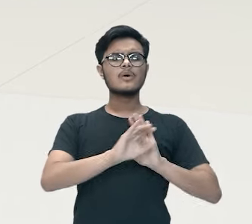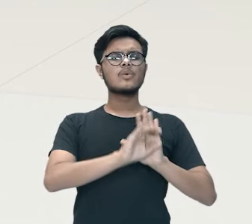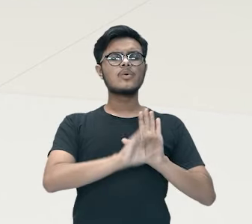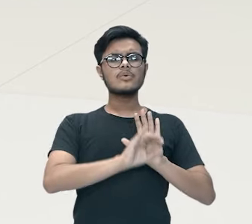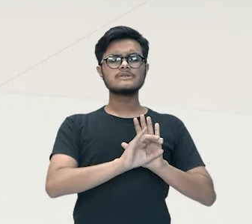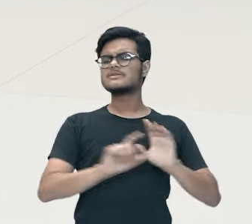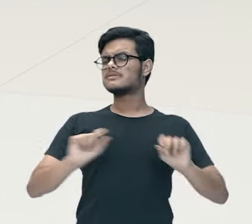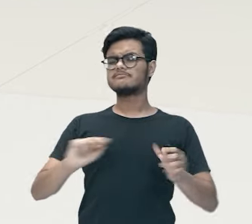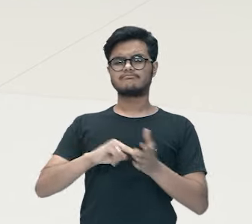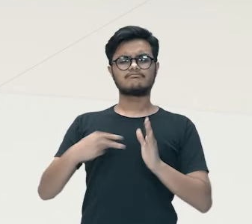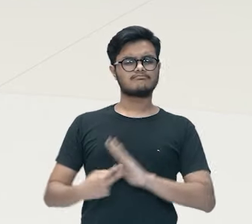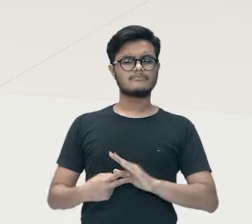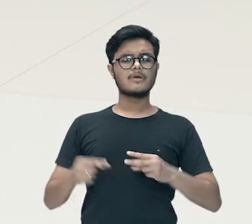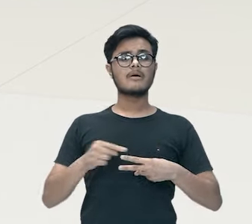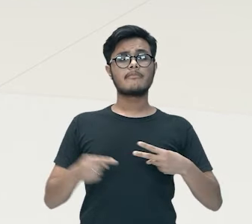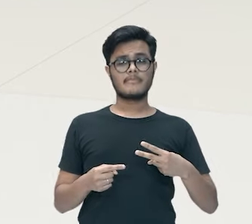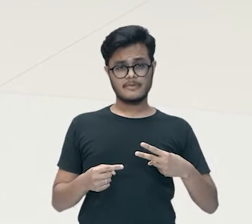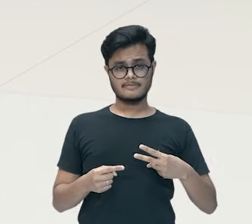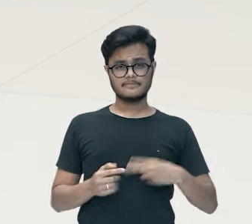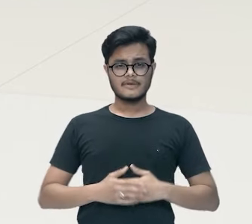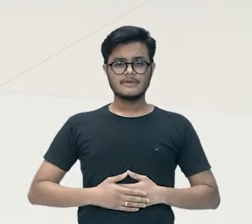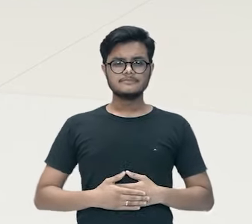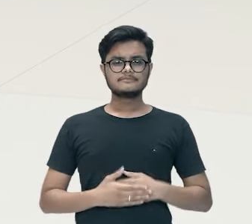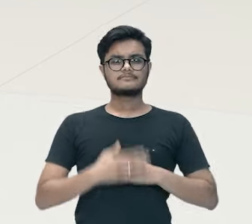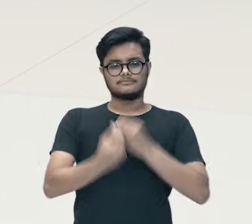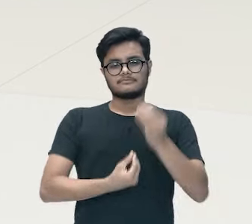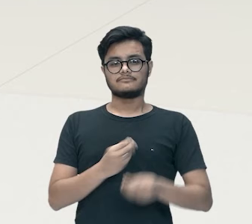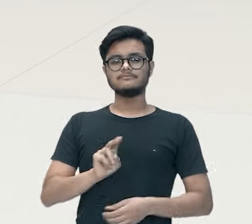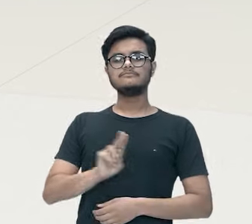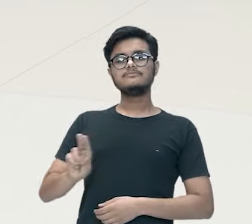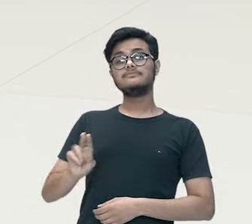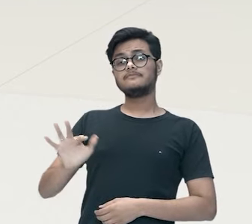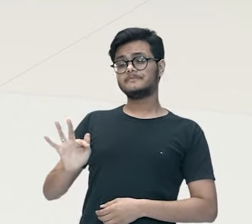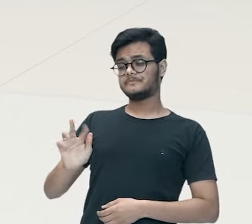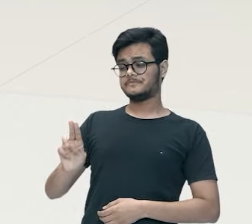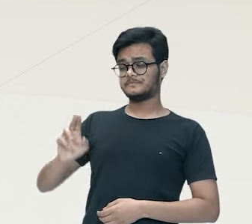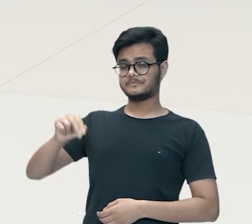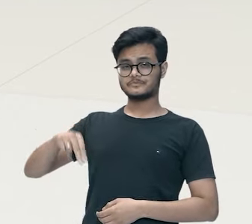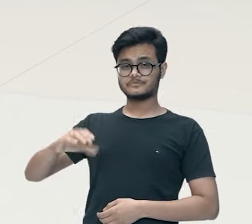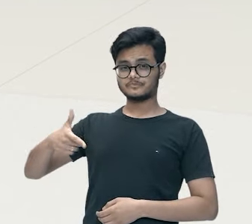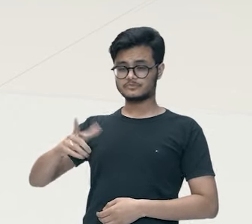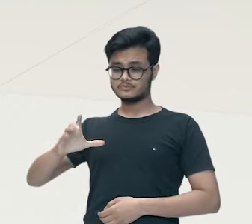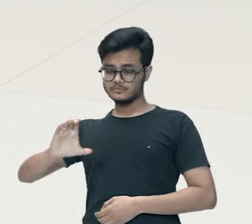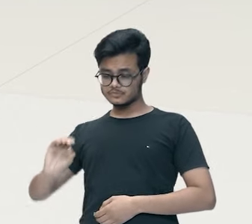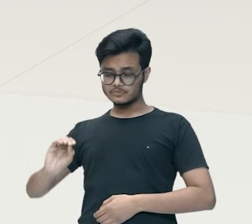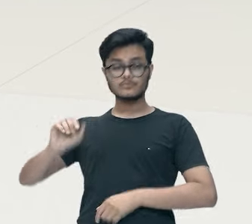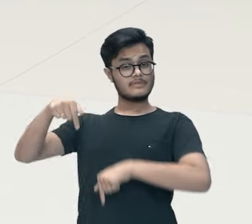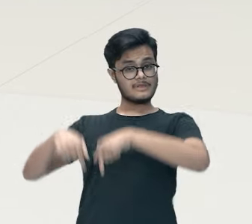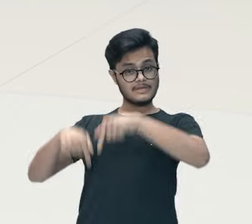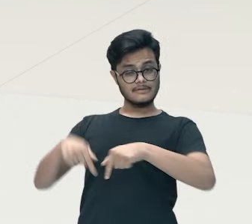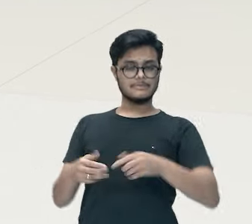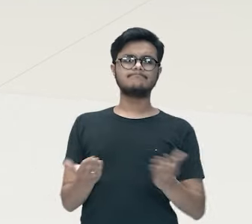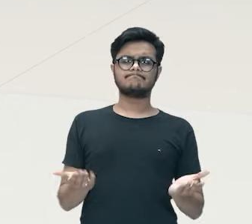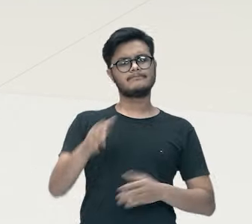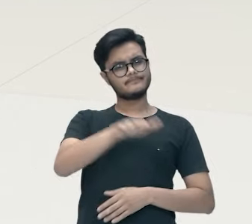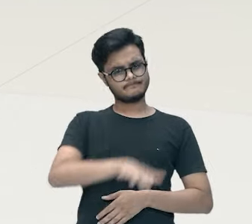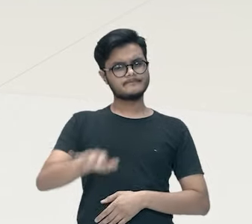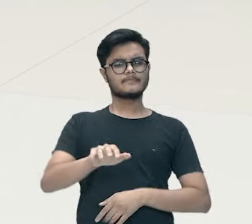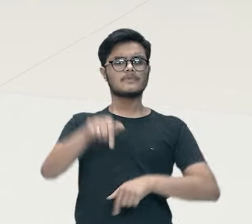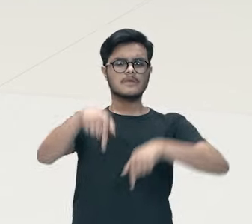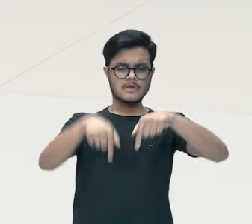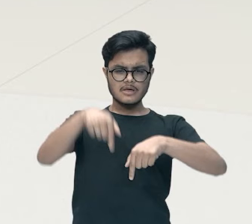gente vai definir o que seriam as funções químicas, tá? Então, dentro da química, existe ali, né,